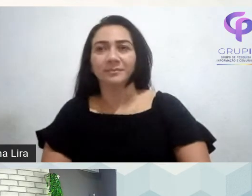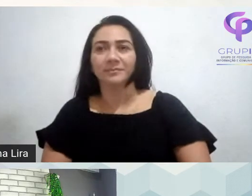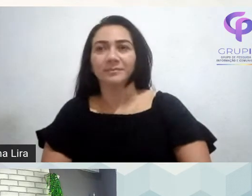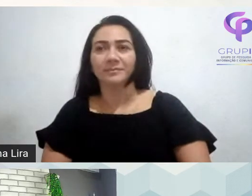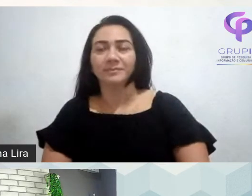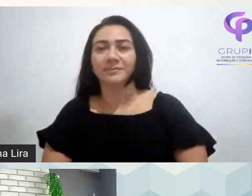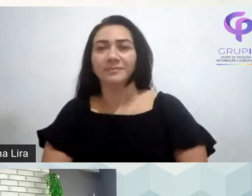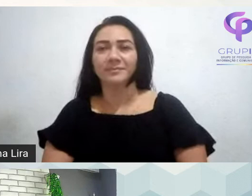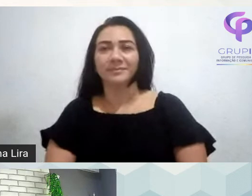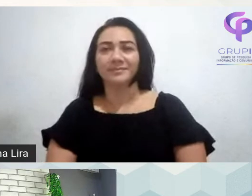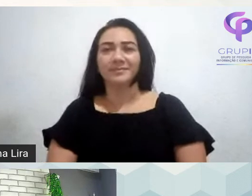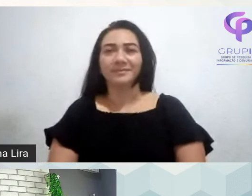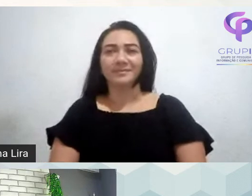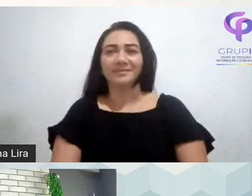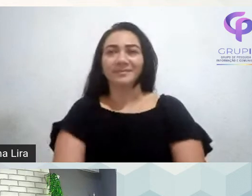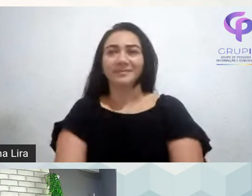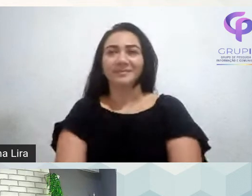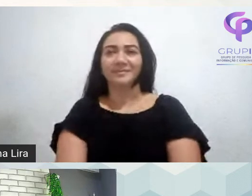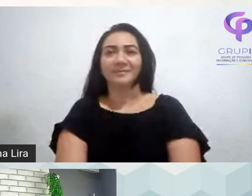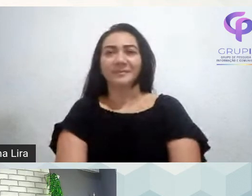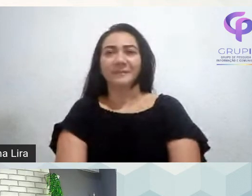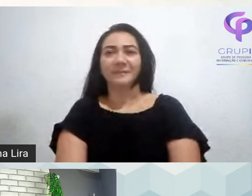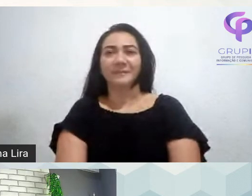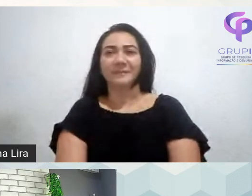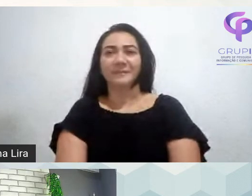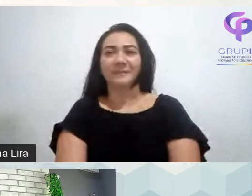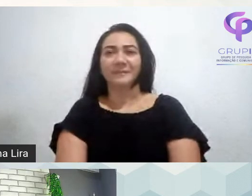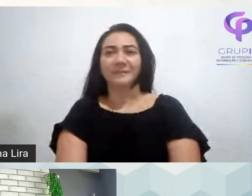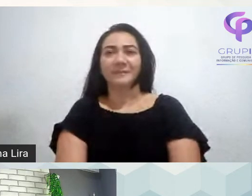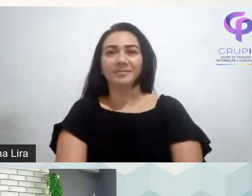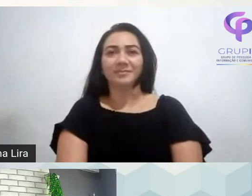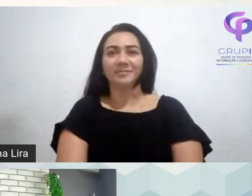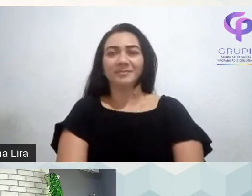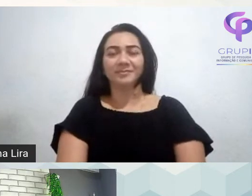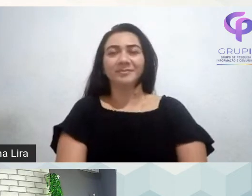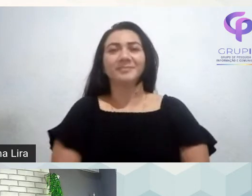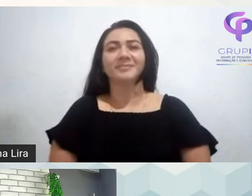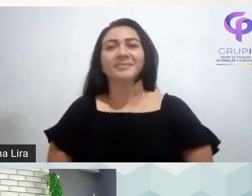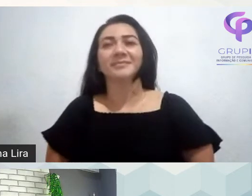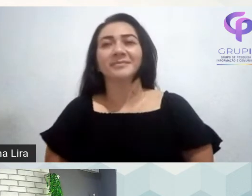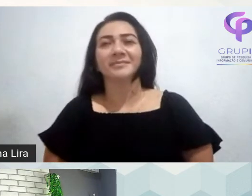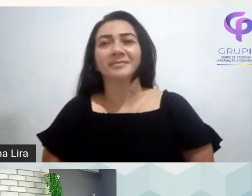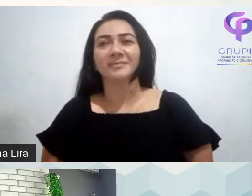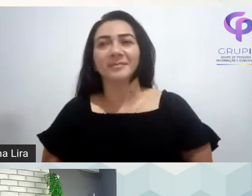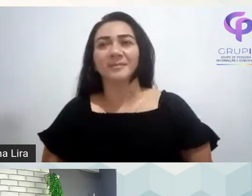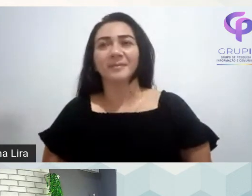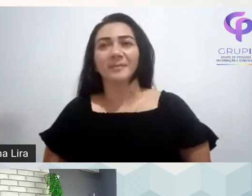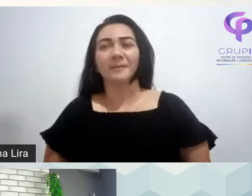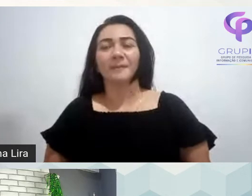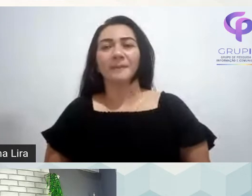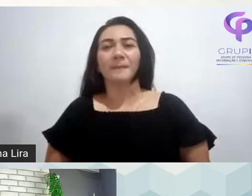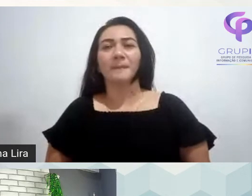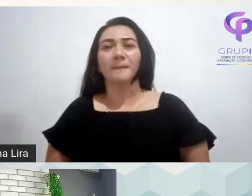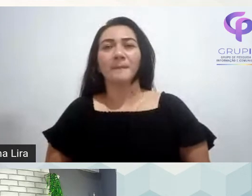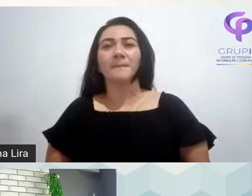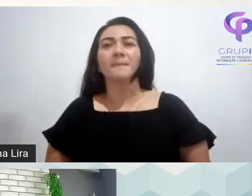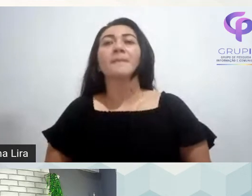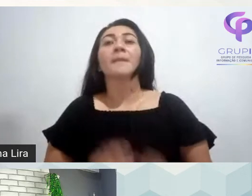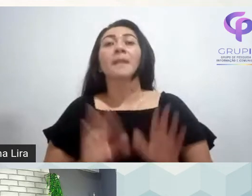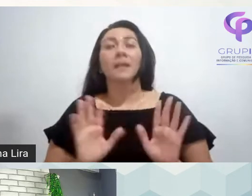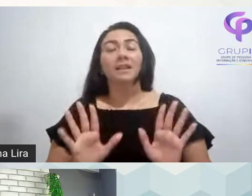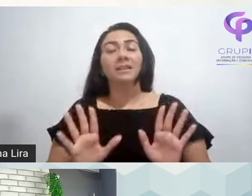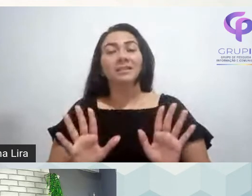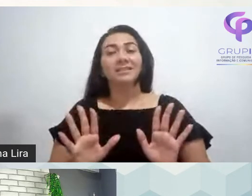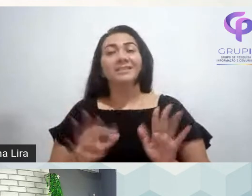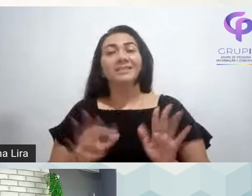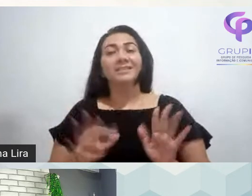que eu vou linkar. Acho que já até lhe encaminhei, né, professora? Sim. Já encaminhei, então, pronto, gente. Quem tiver interesse, por